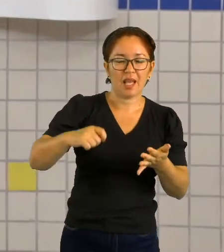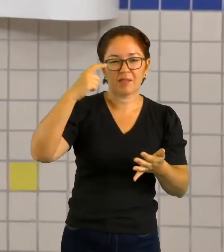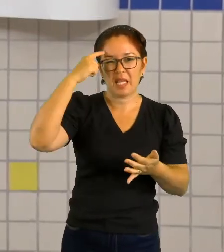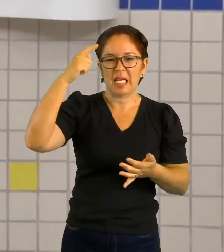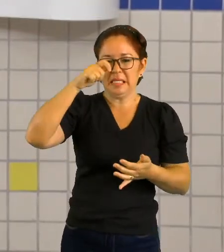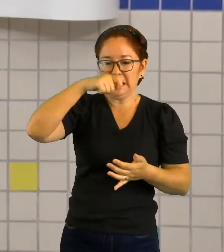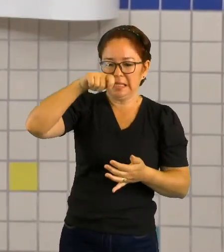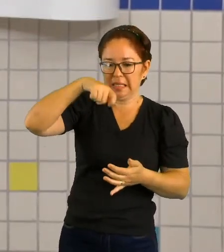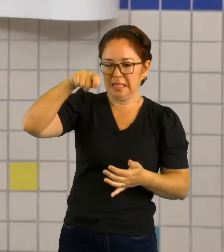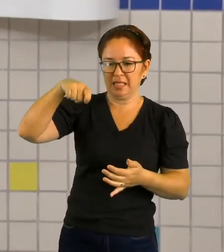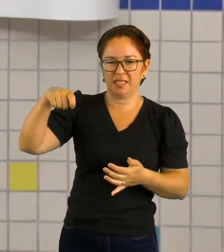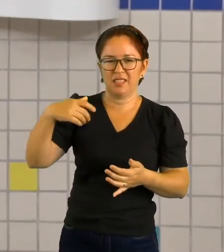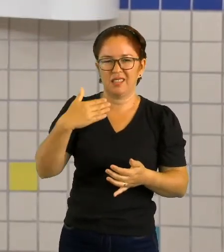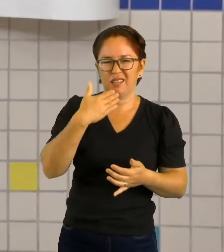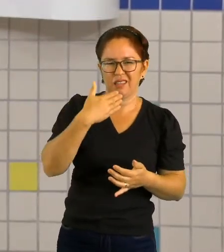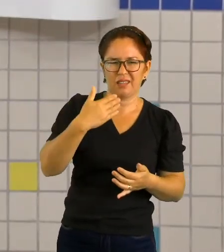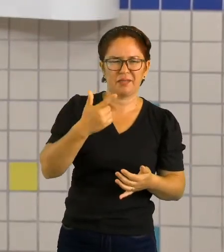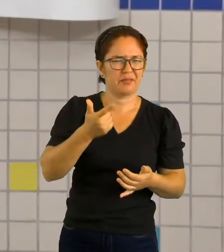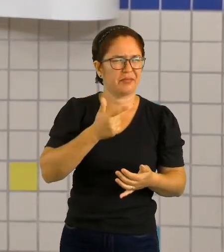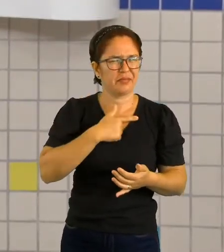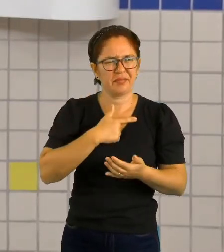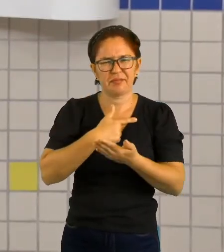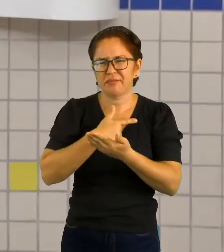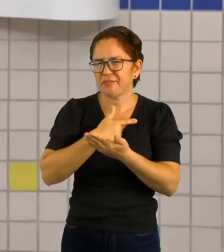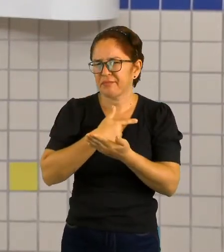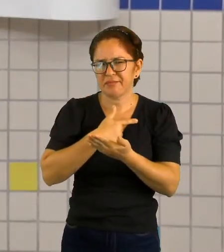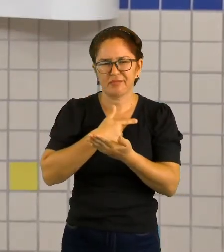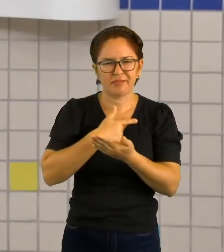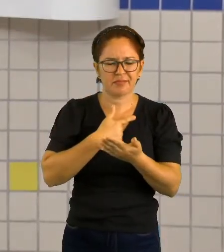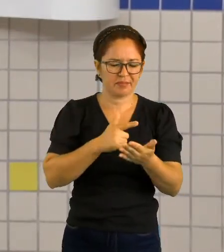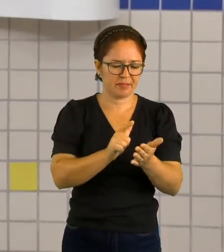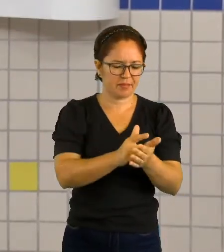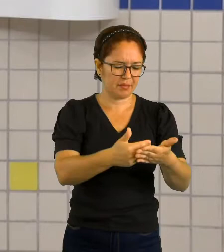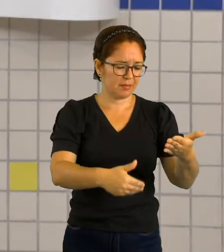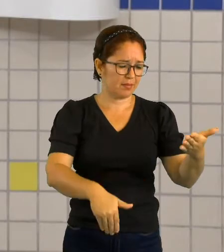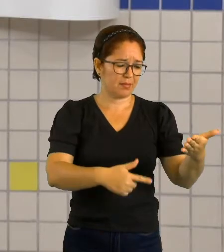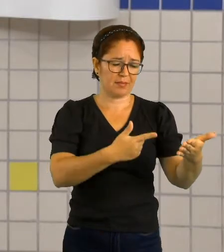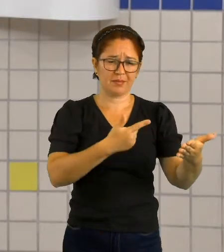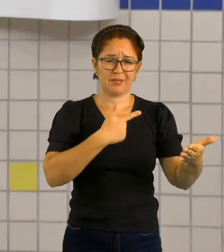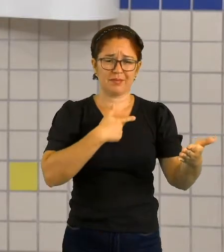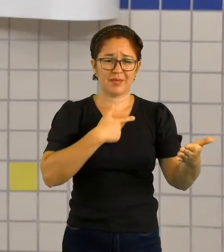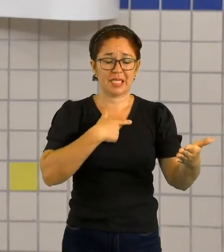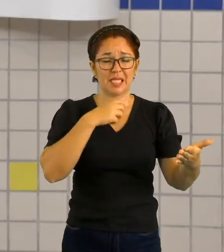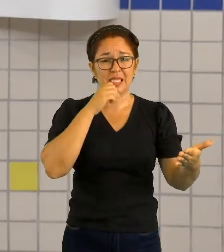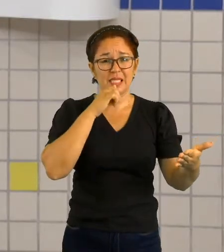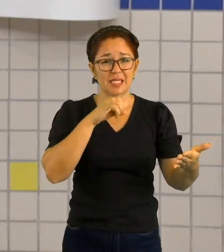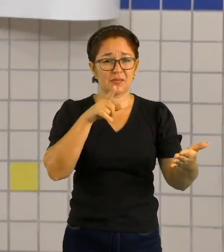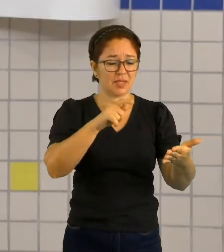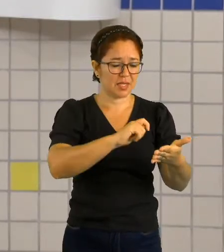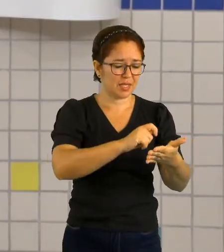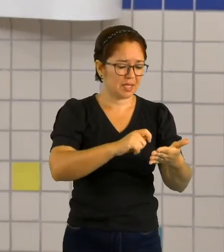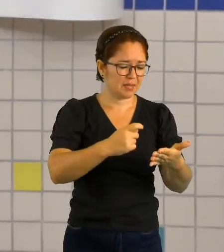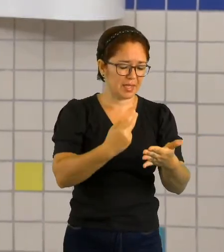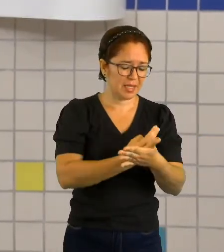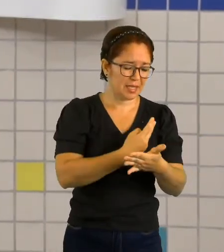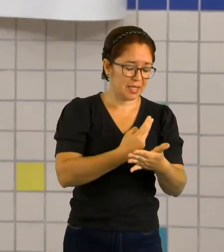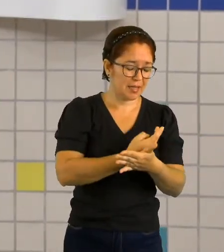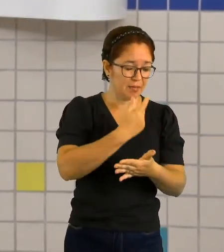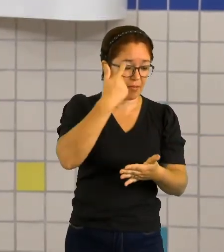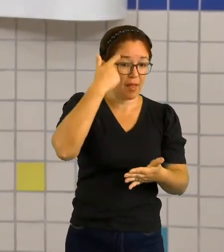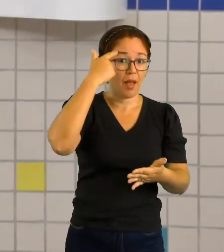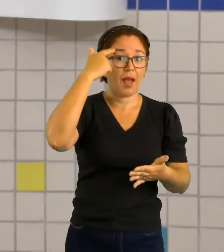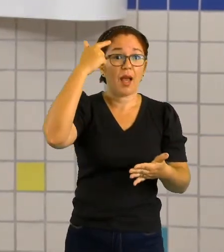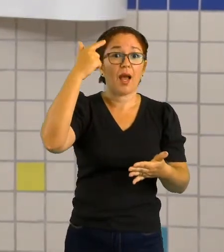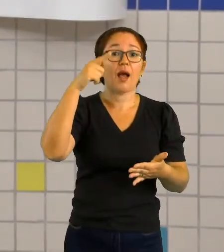deixa seu caderno esteticamente bonito. Se você escrever uma palavrinha e percebeu que ela ficou errada, passe o traço em cima